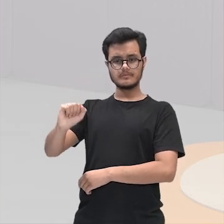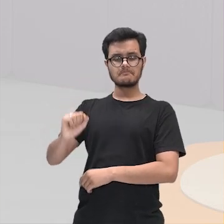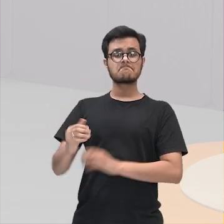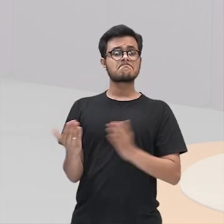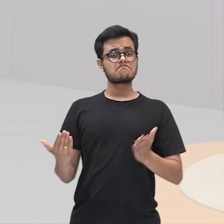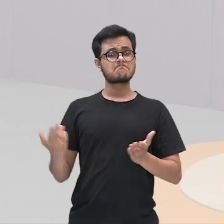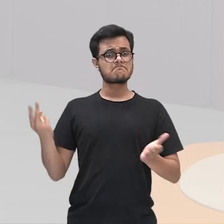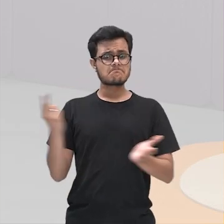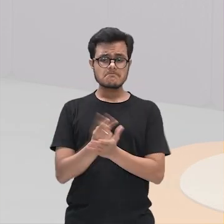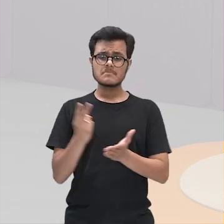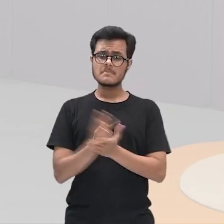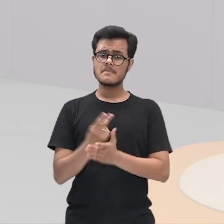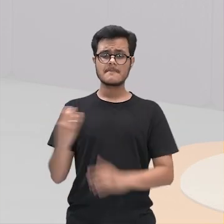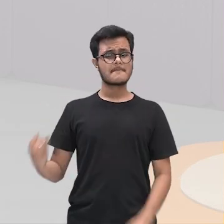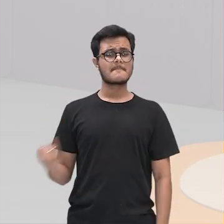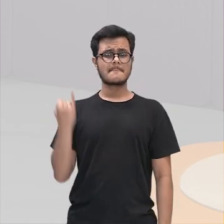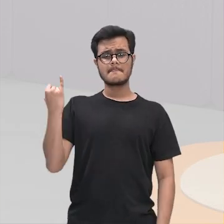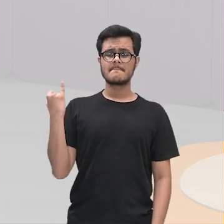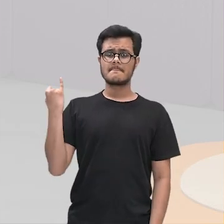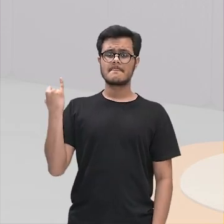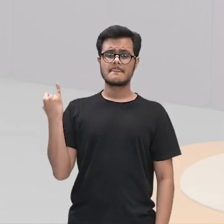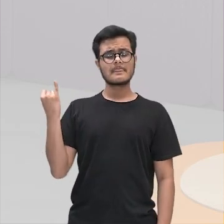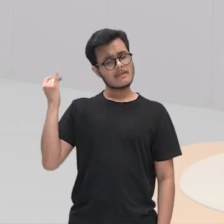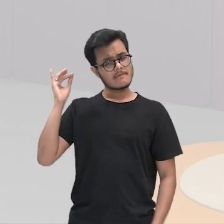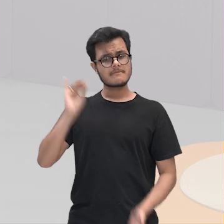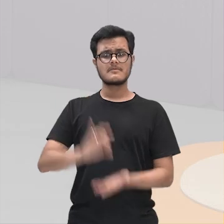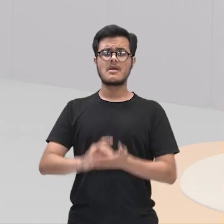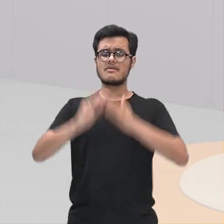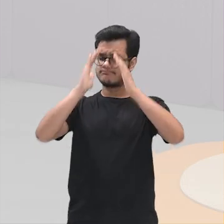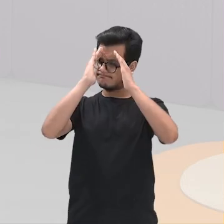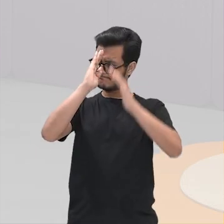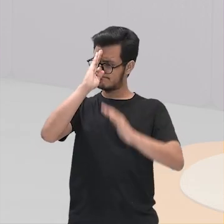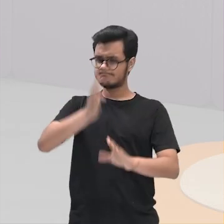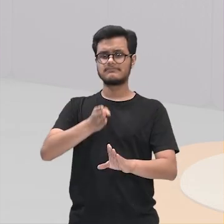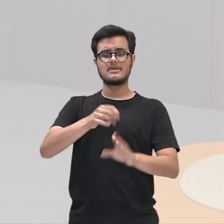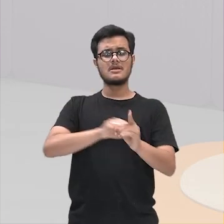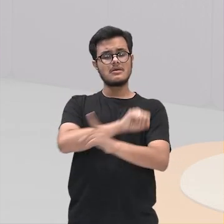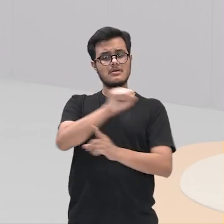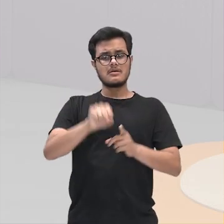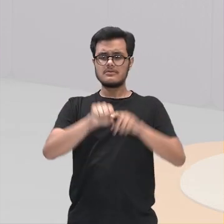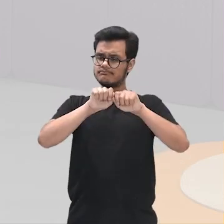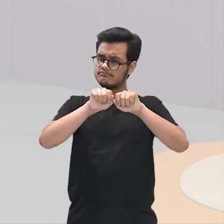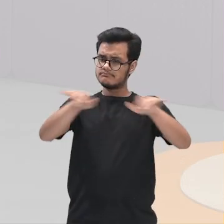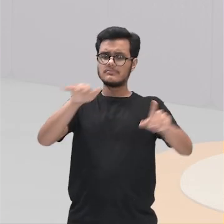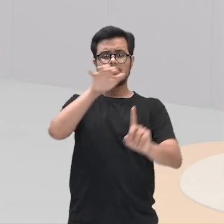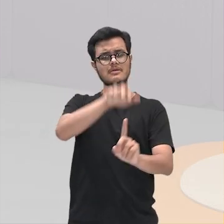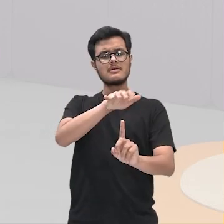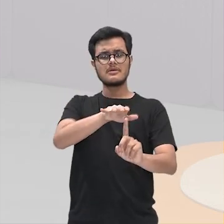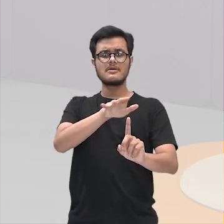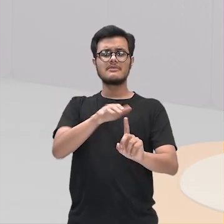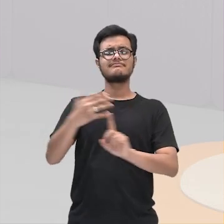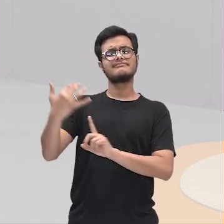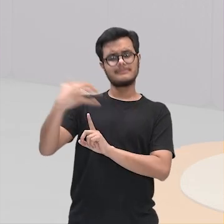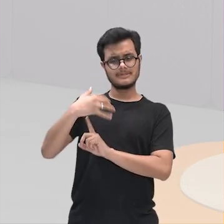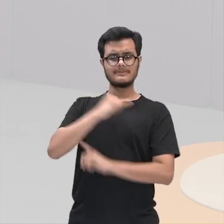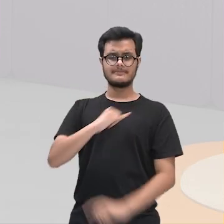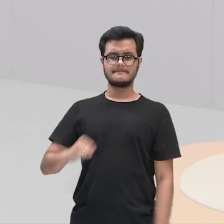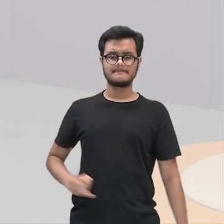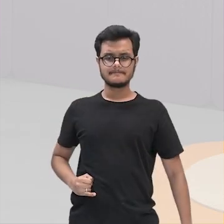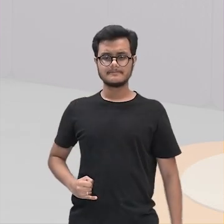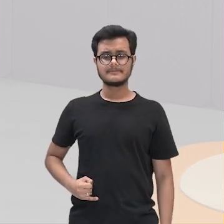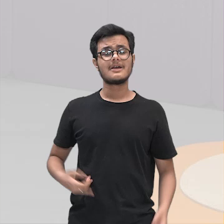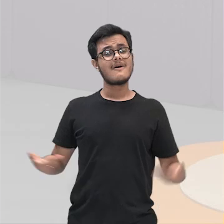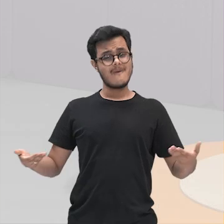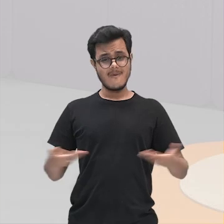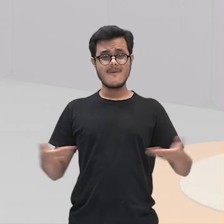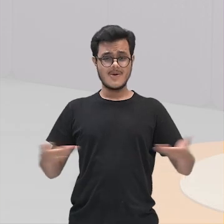ainda desempenha um papel central em muitas sociedades que foram influenciadas pelo Império e existe aí até